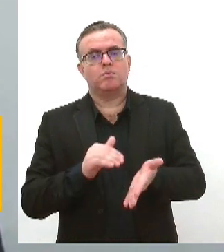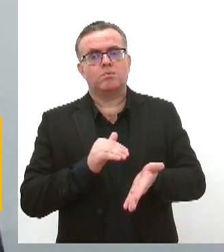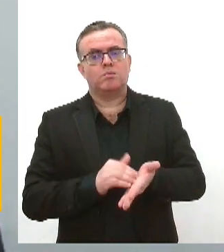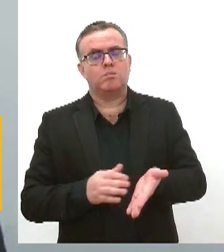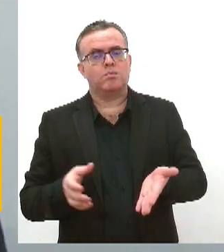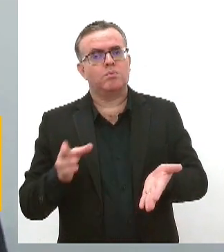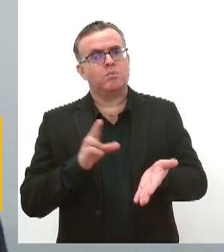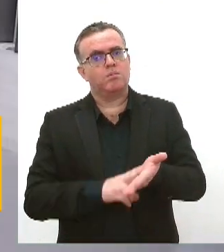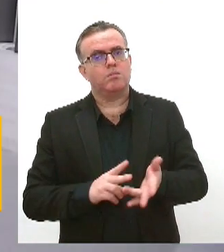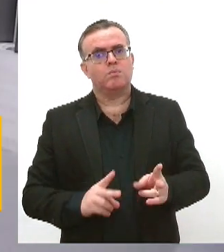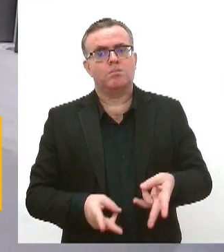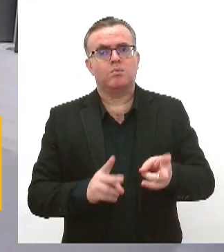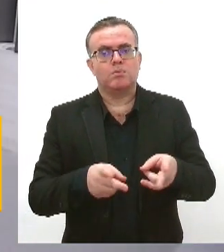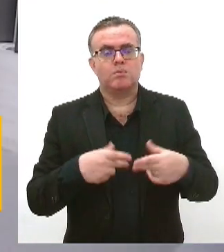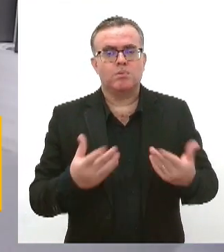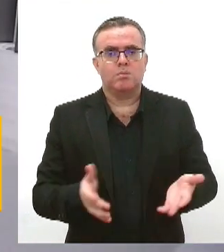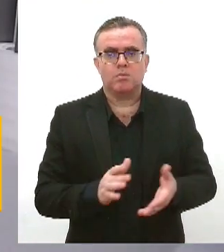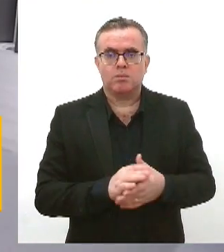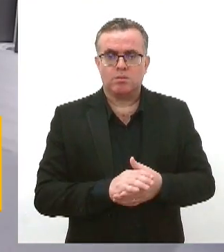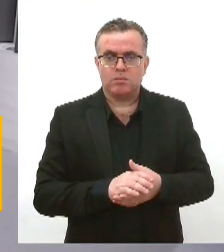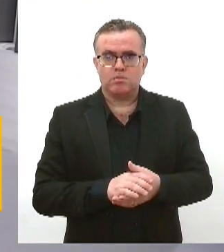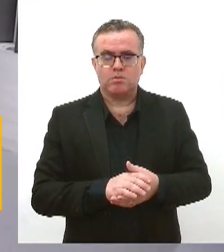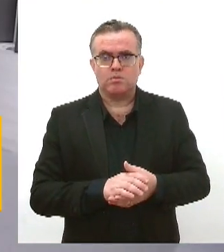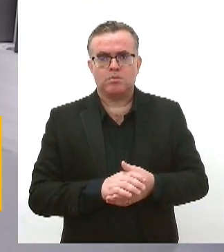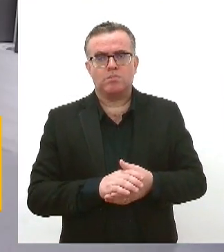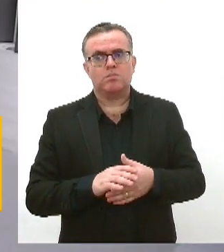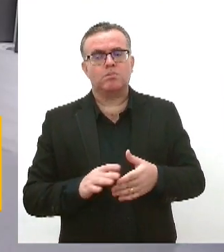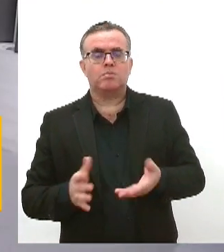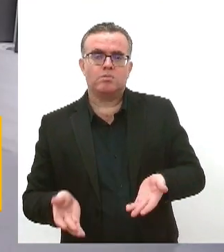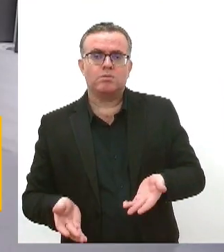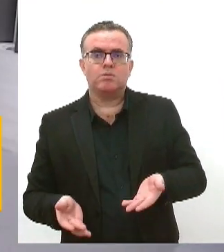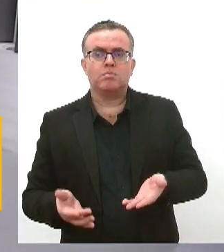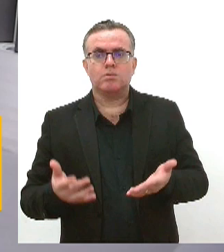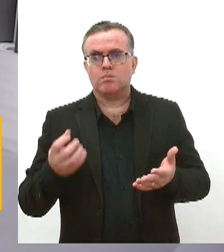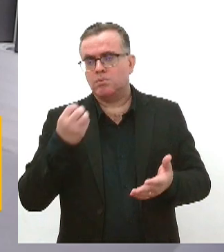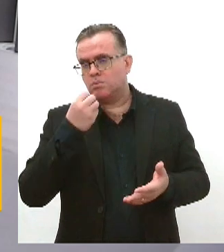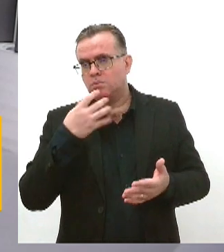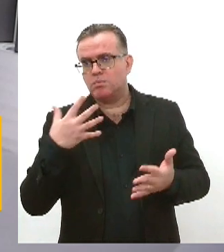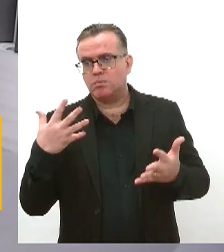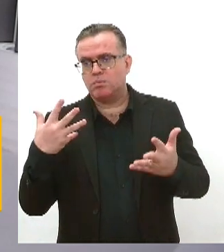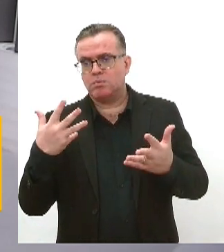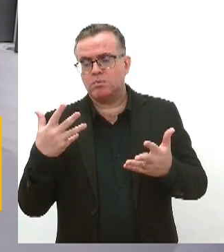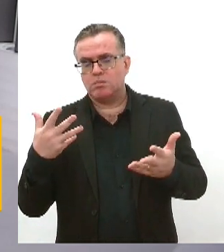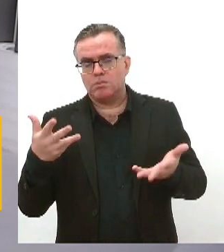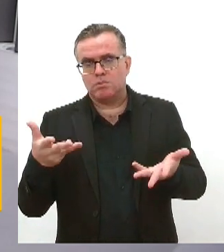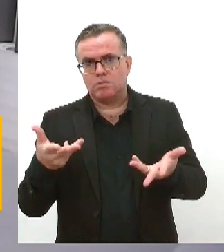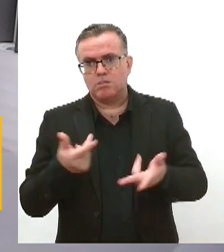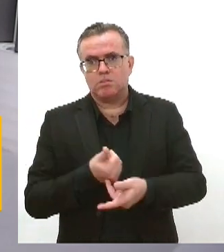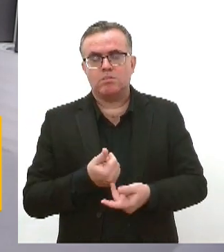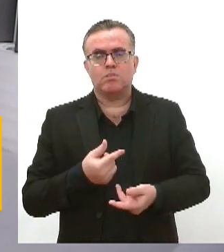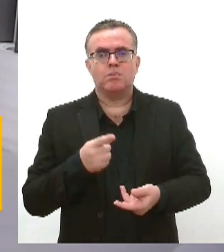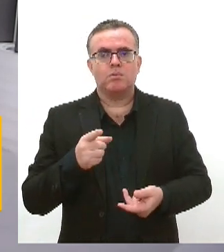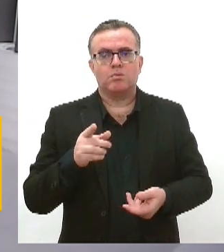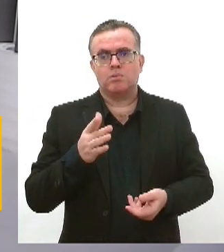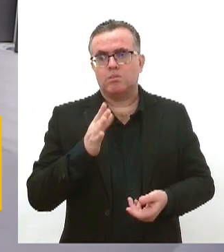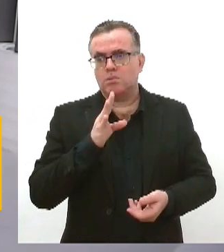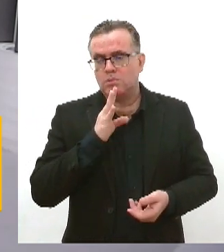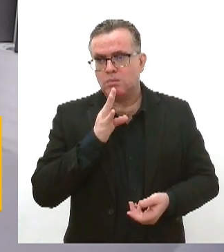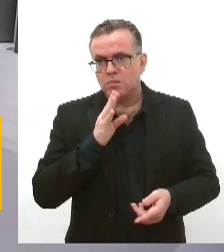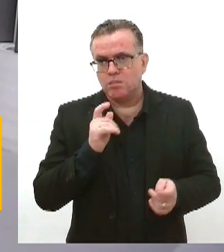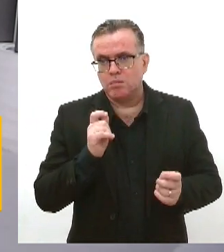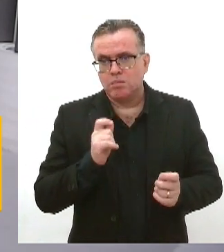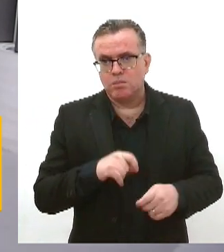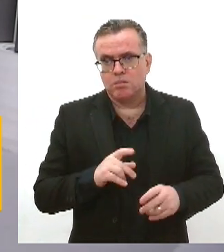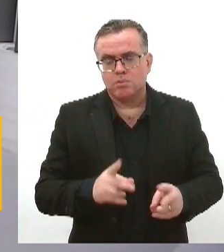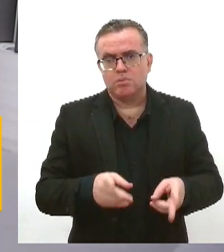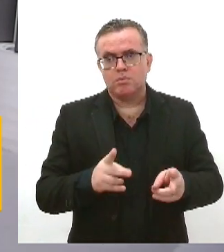vice-presidente. Isso é maravilhoso, né? Só prova o know-how que você já vem construindo ao longo desses anos